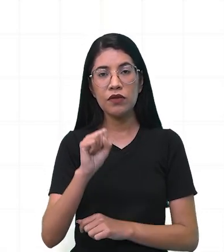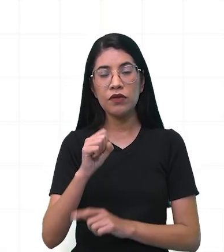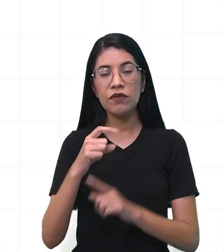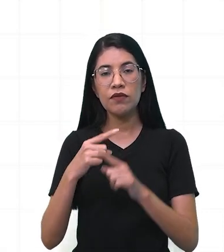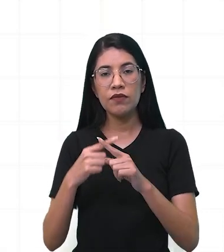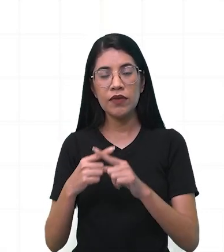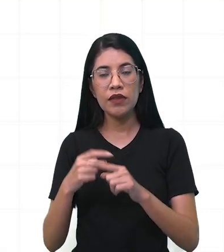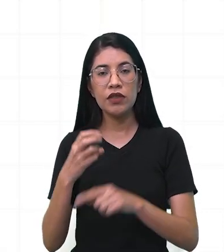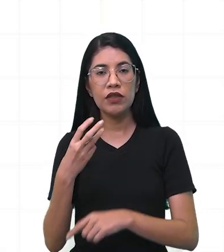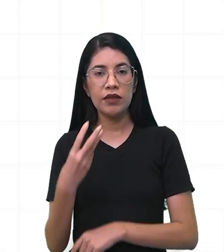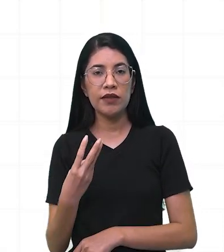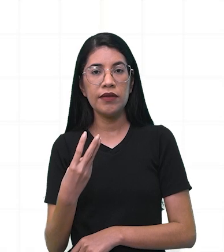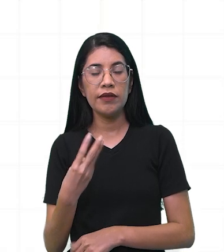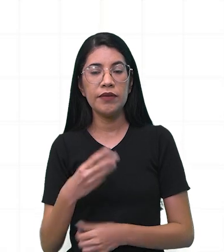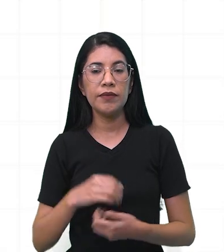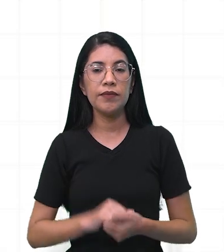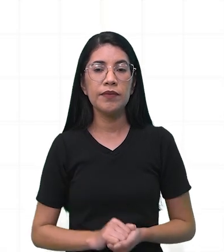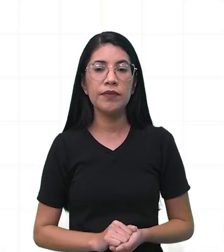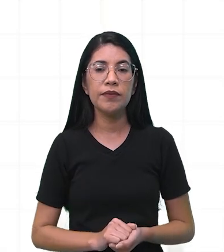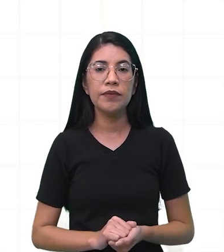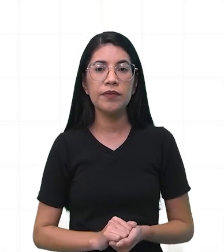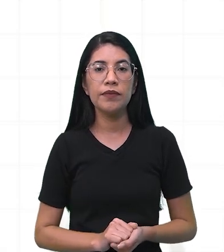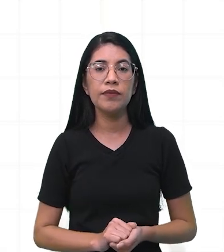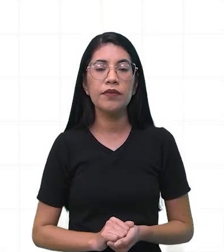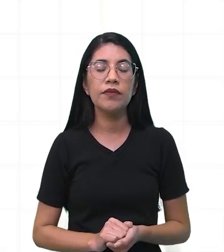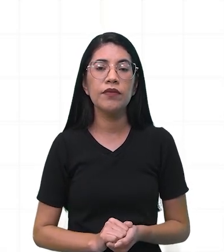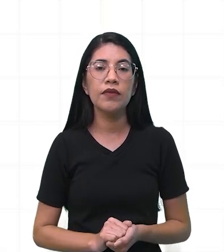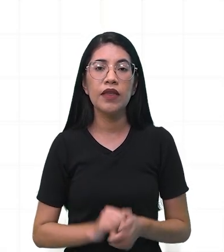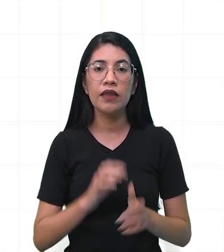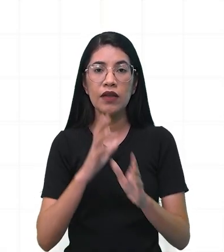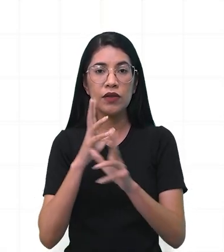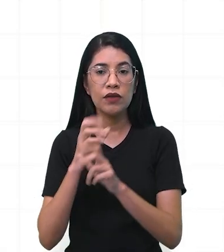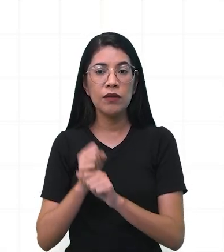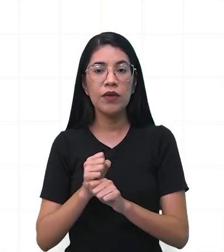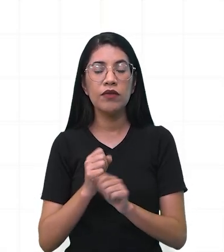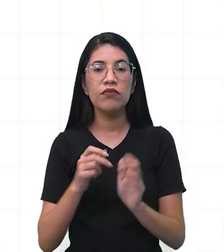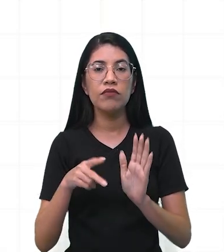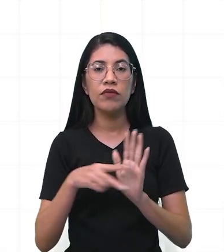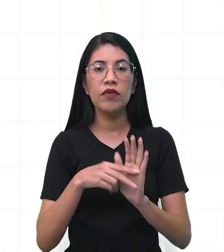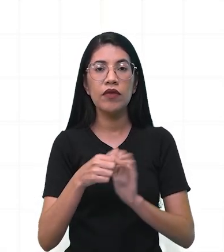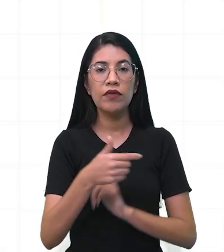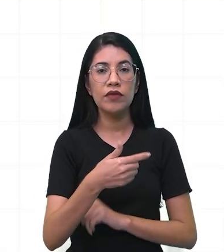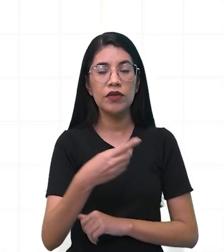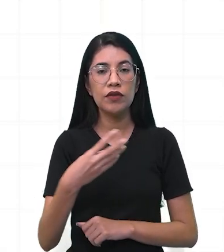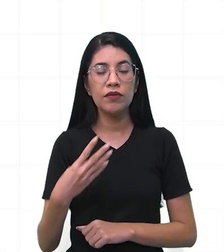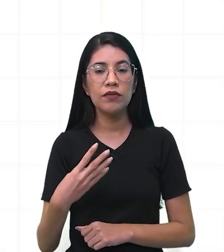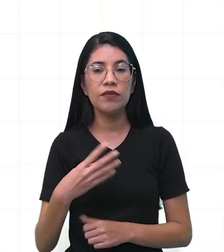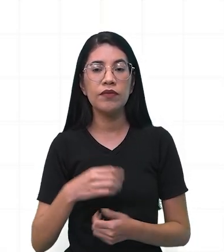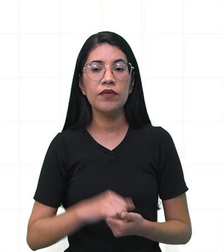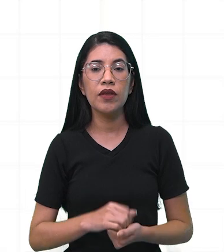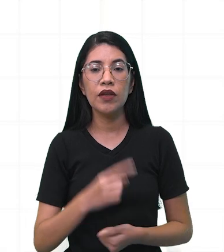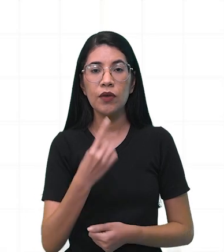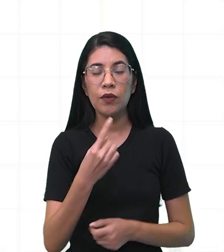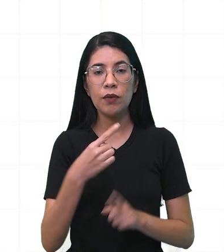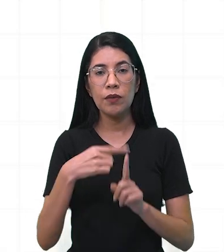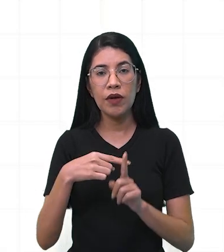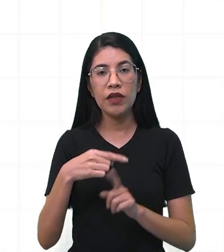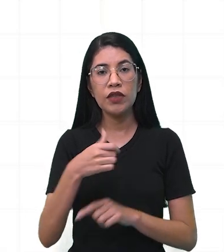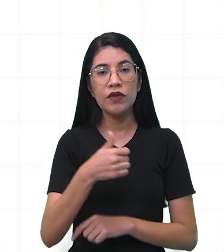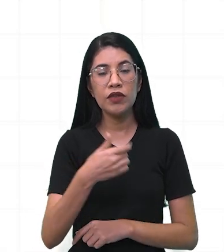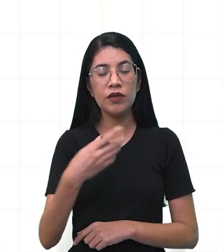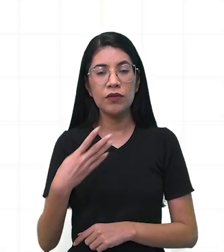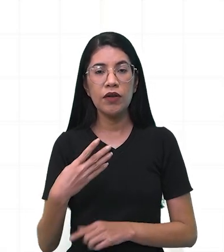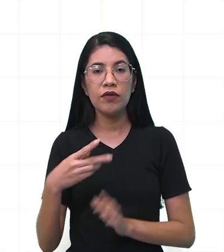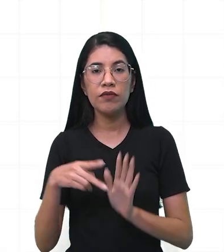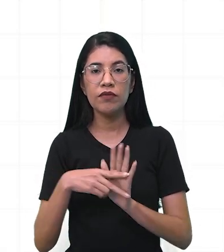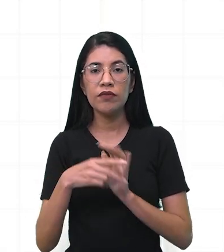3. Então, 1 mais 8 vezes 3, 24. E 1 mais 24, isso é